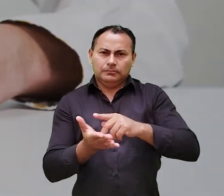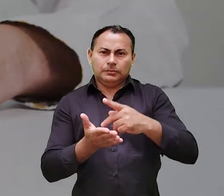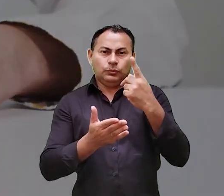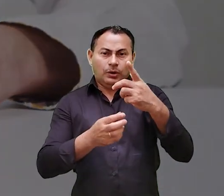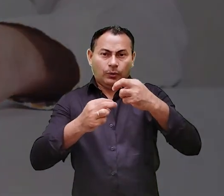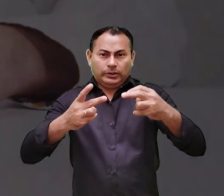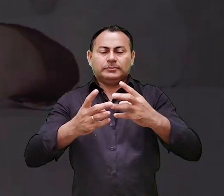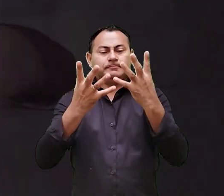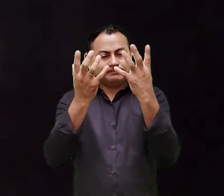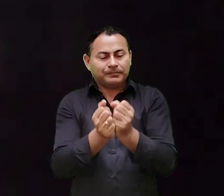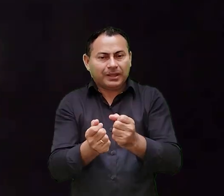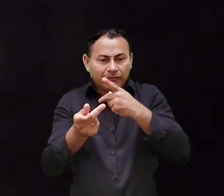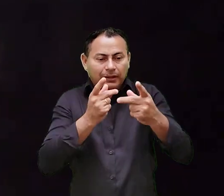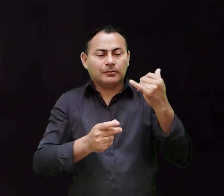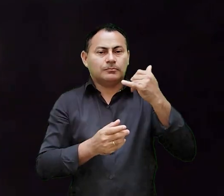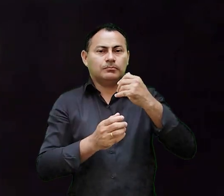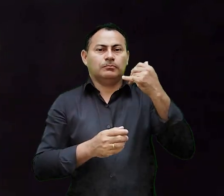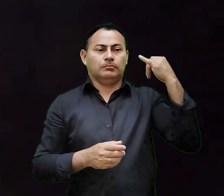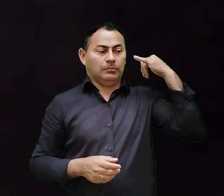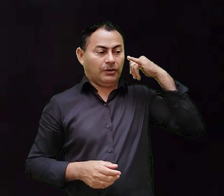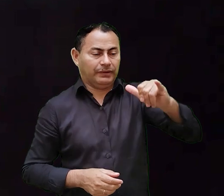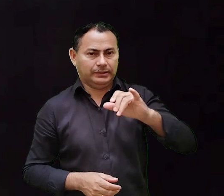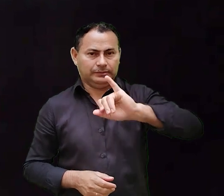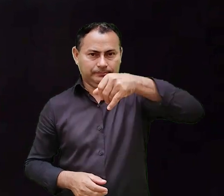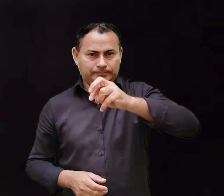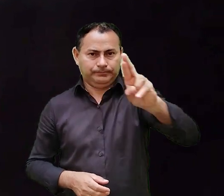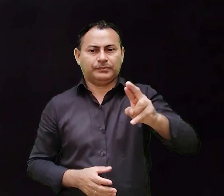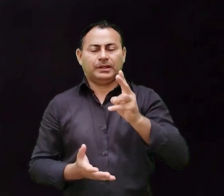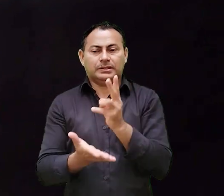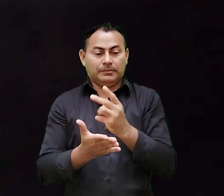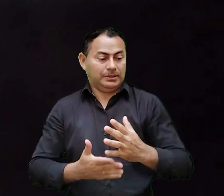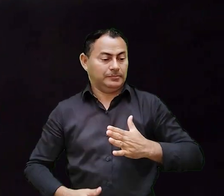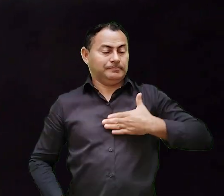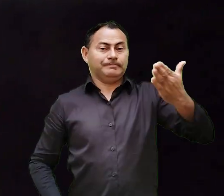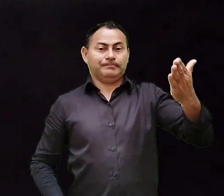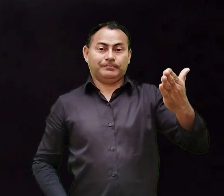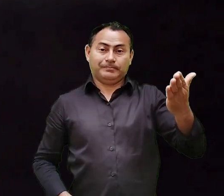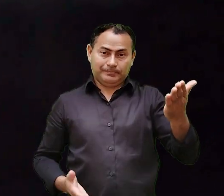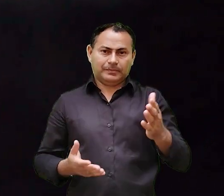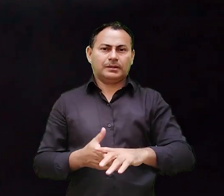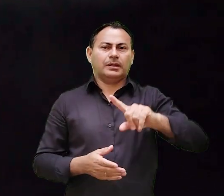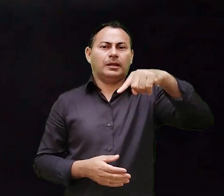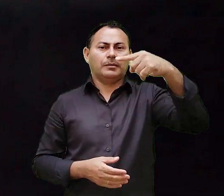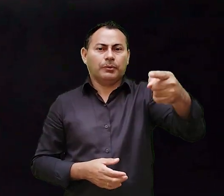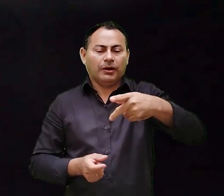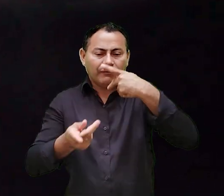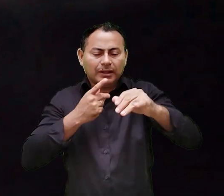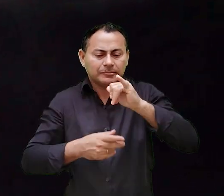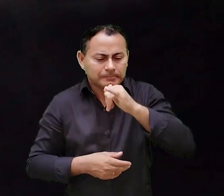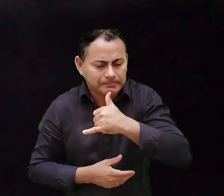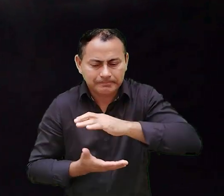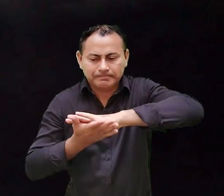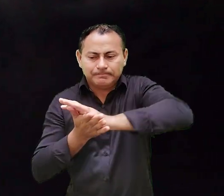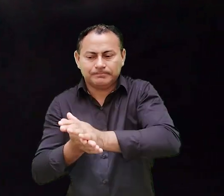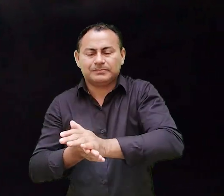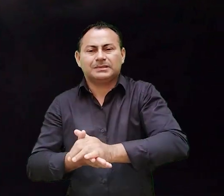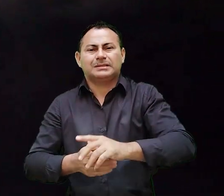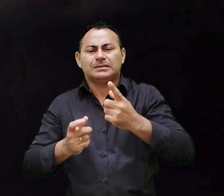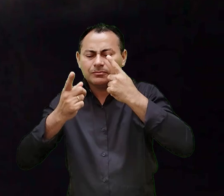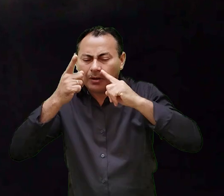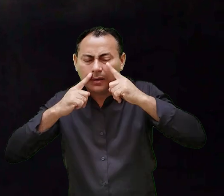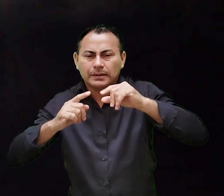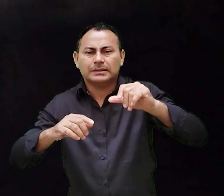E realmente uma coisa temos que admitir sobre o profeta Jeremias: ele sempre nos surpreende. Depois de falar de tristeza e